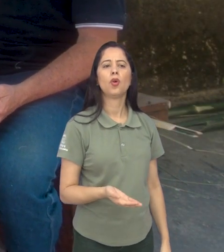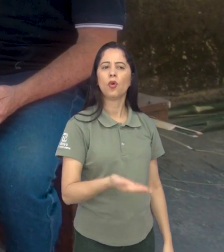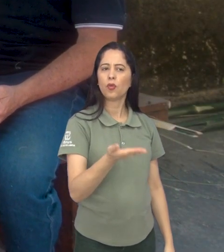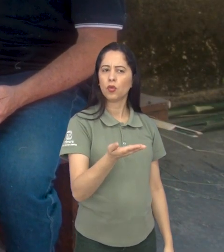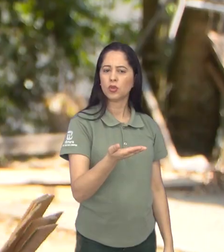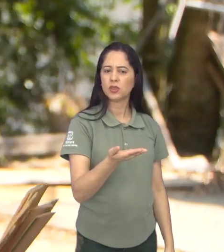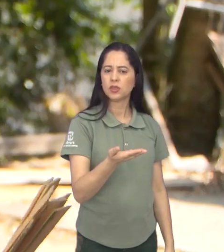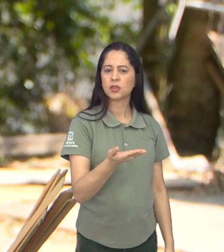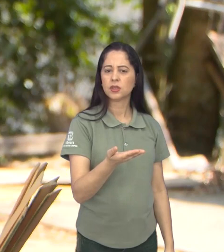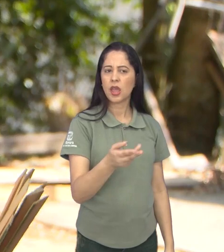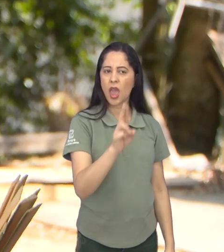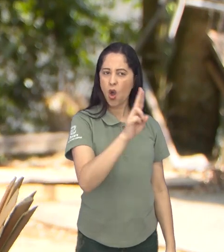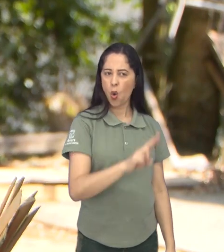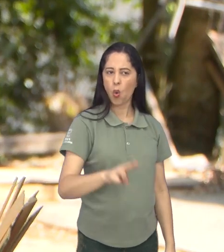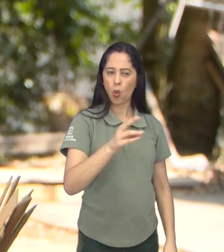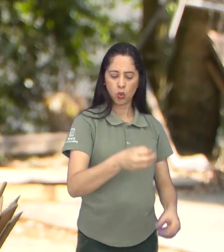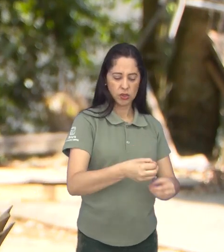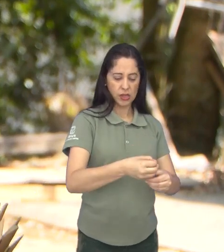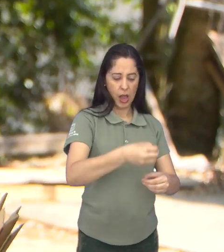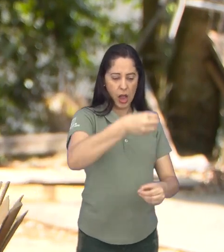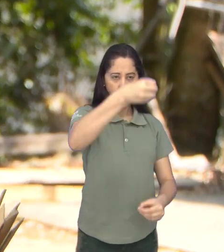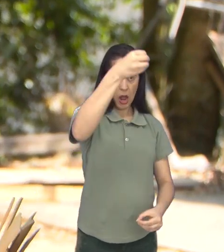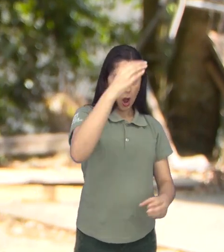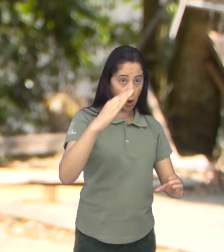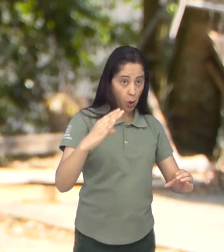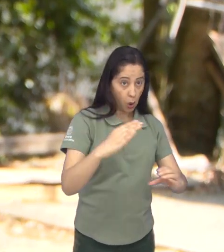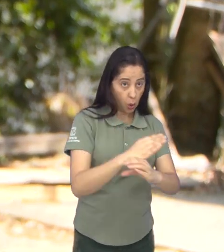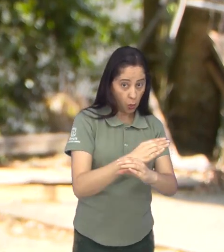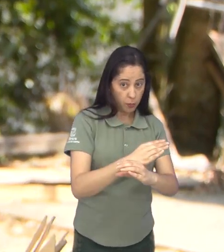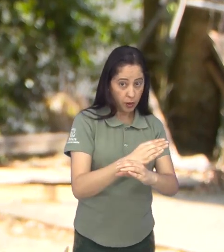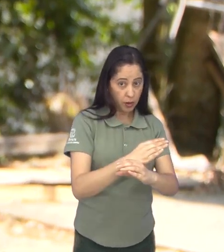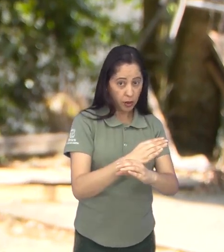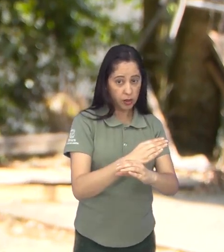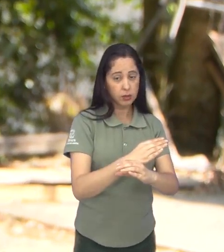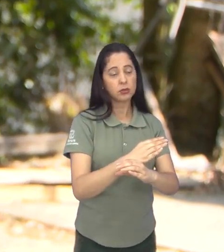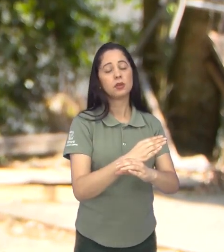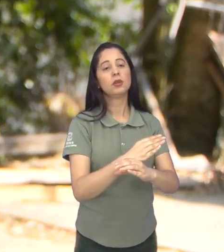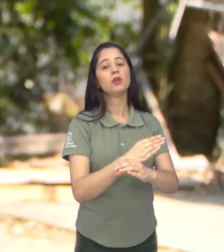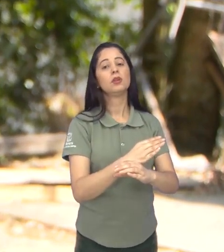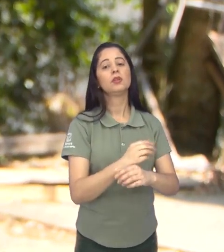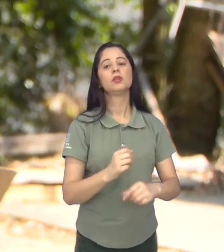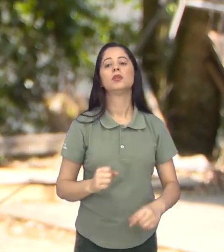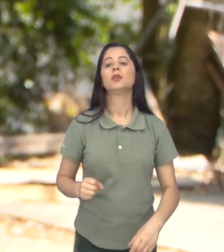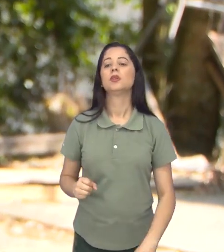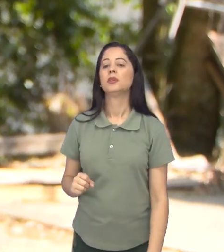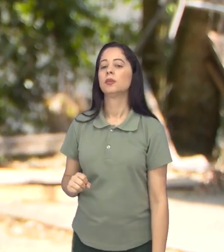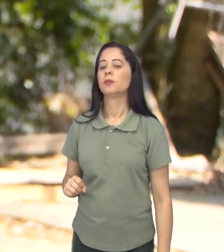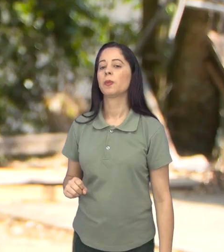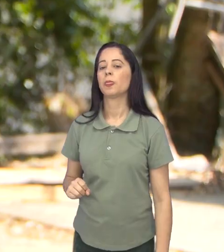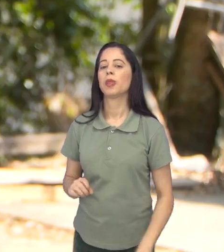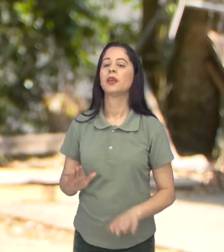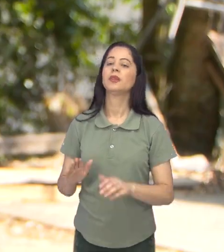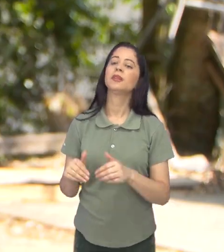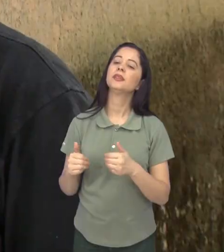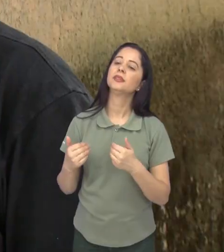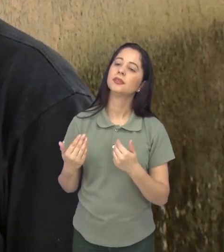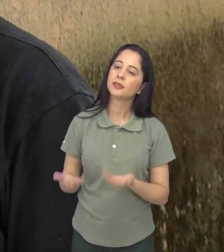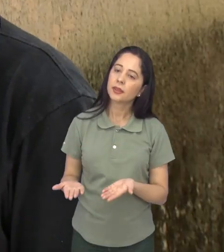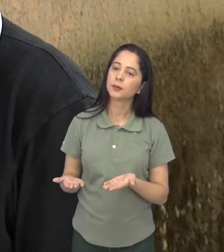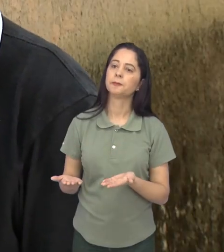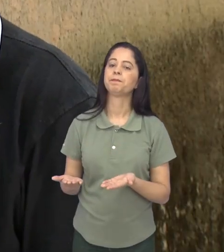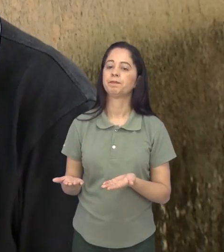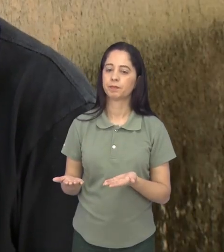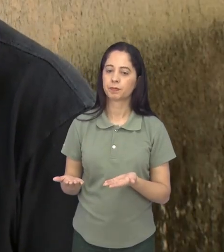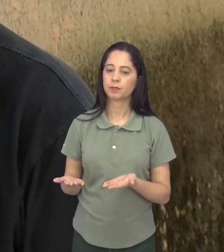também não utiliza todo o bambu, né? Você tem uma parte que é utilizável e a outra não.